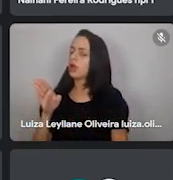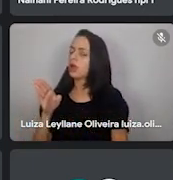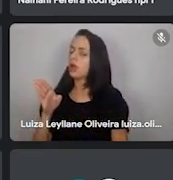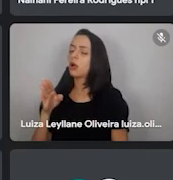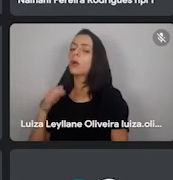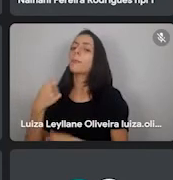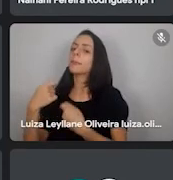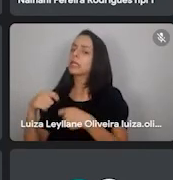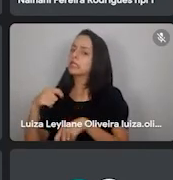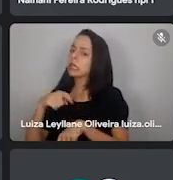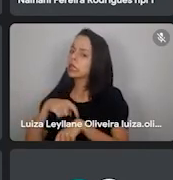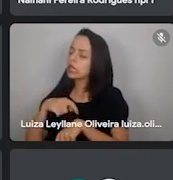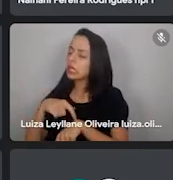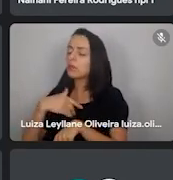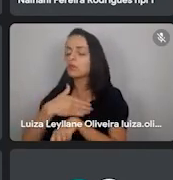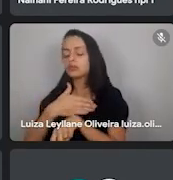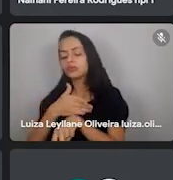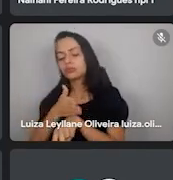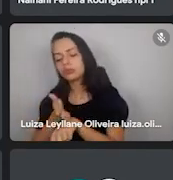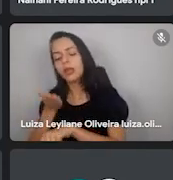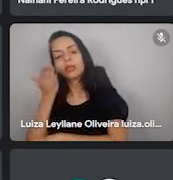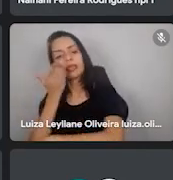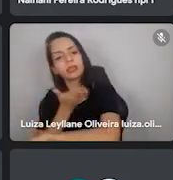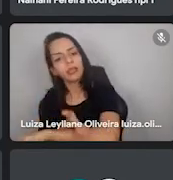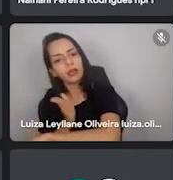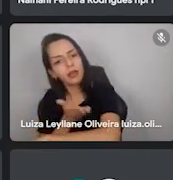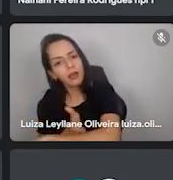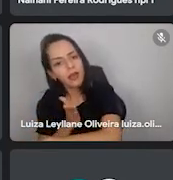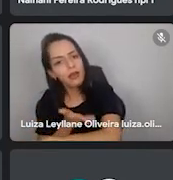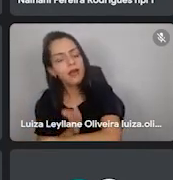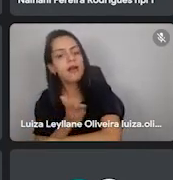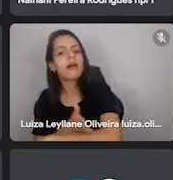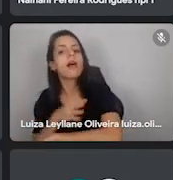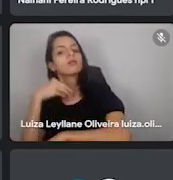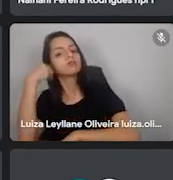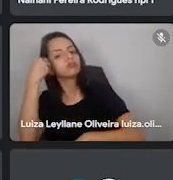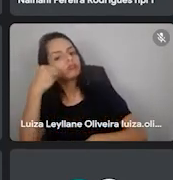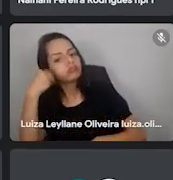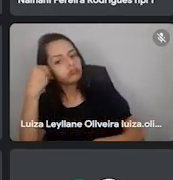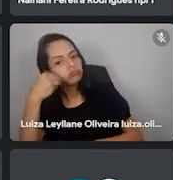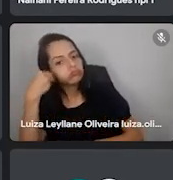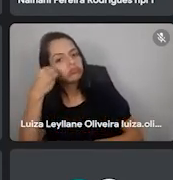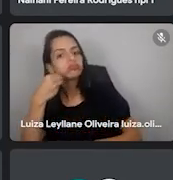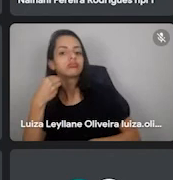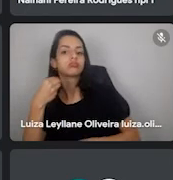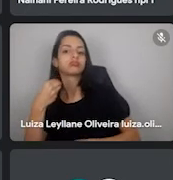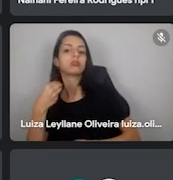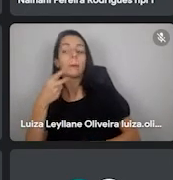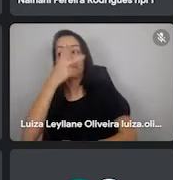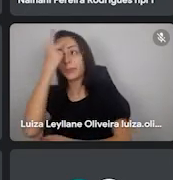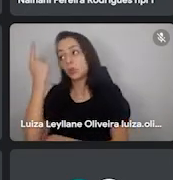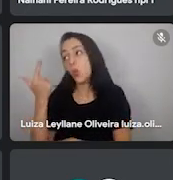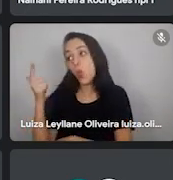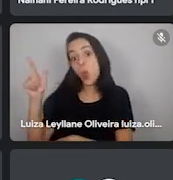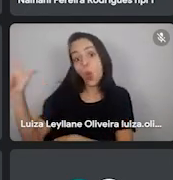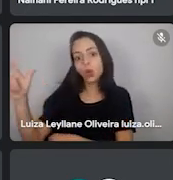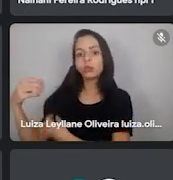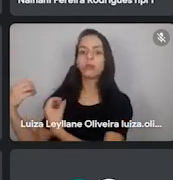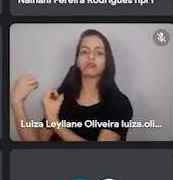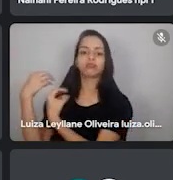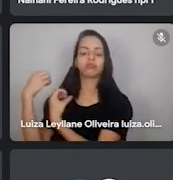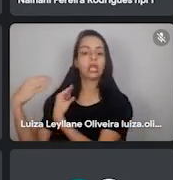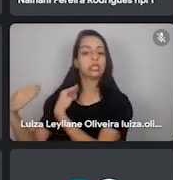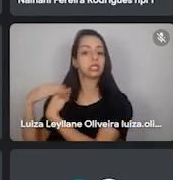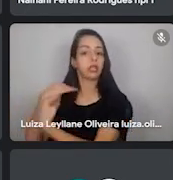quê? Você capacitar, sendo orientado por quem? Por